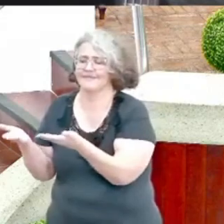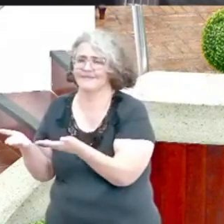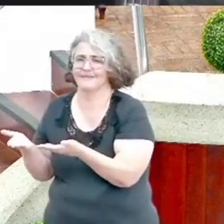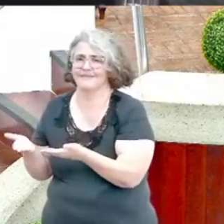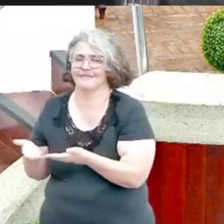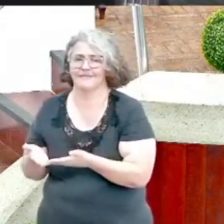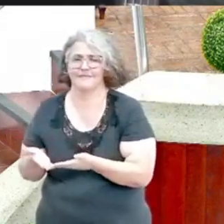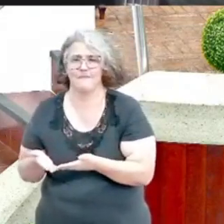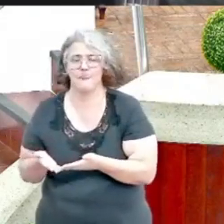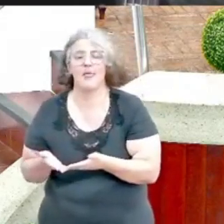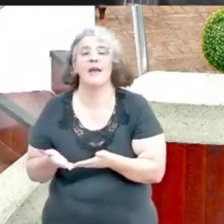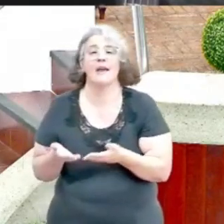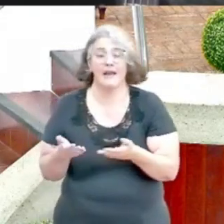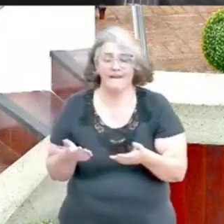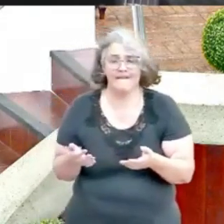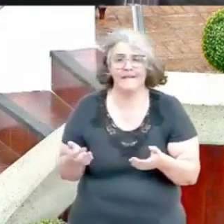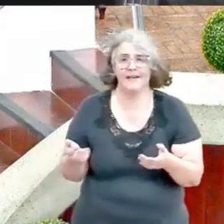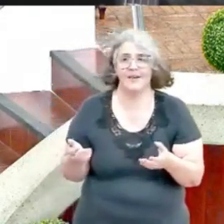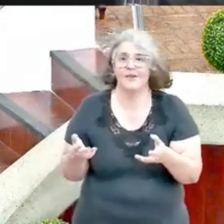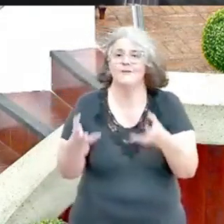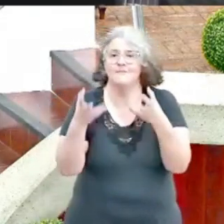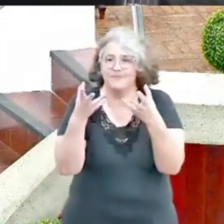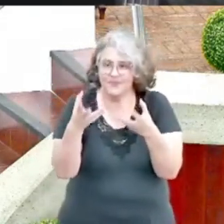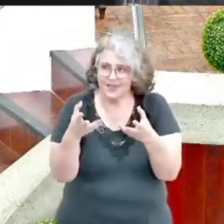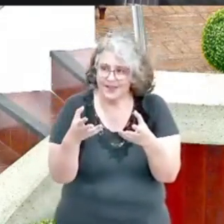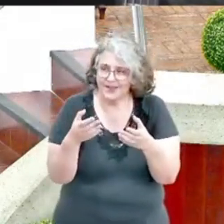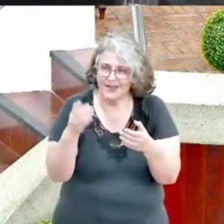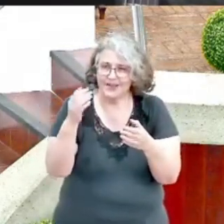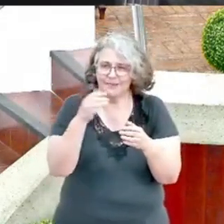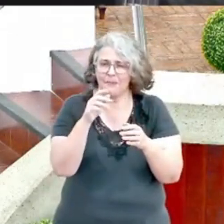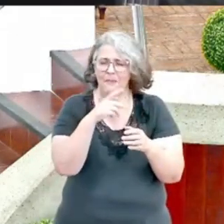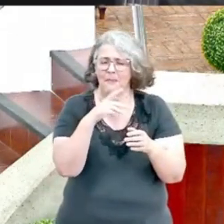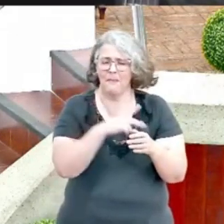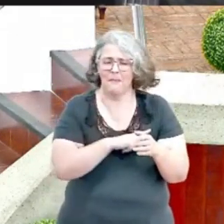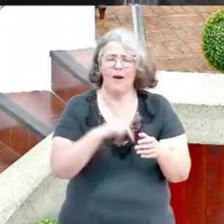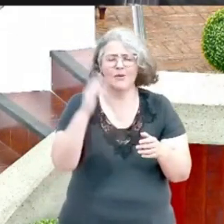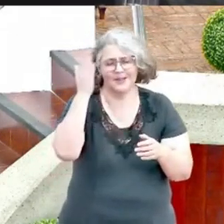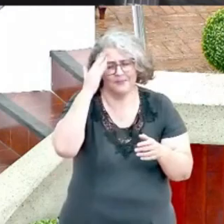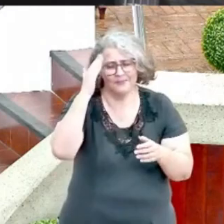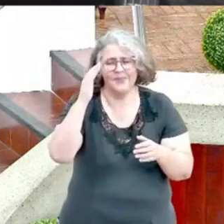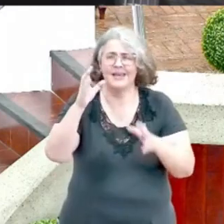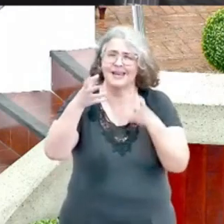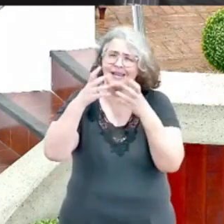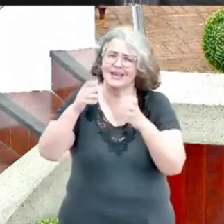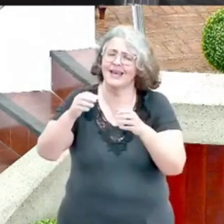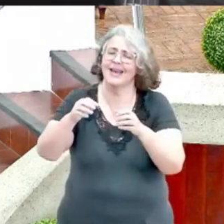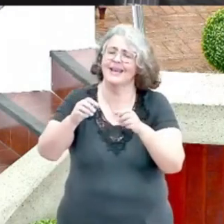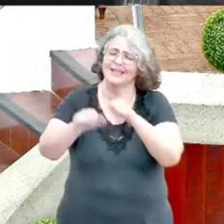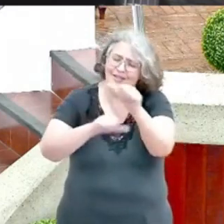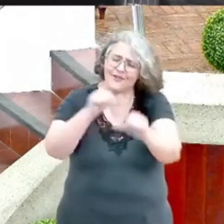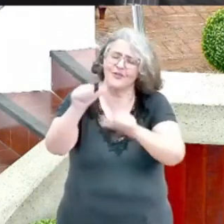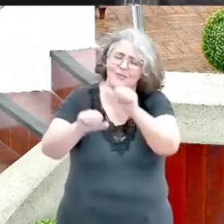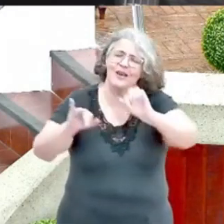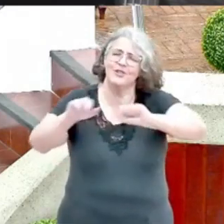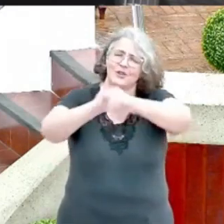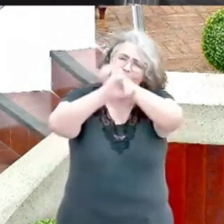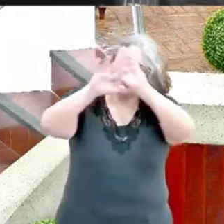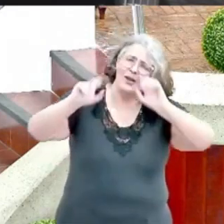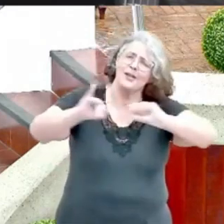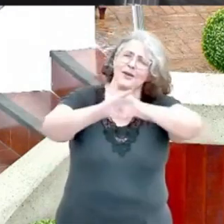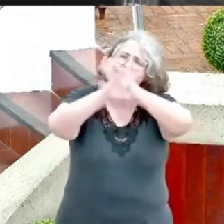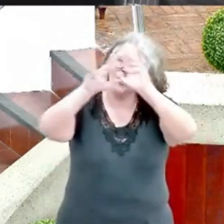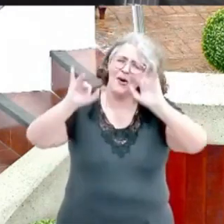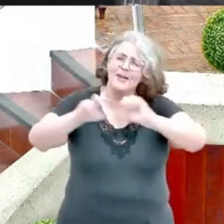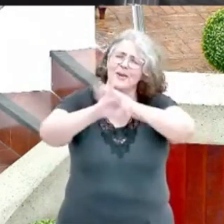esses fiéis de glória em glória, à imagem de Cristo Jesus, o novo homem, o último